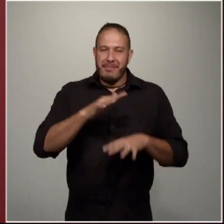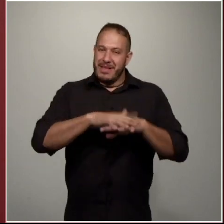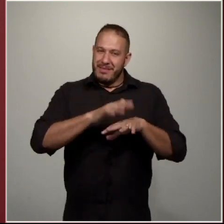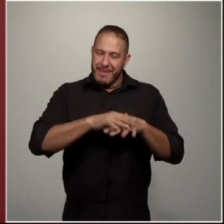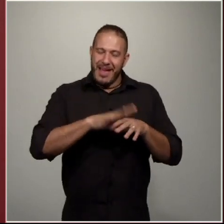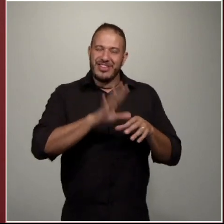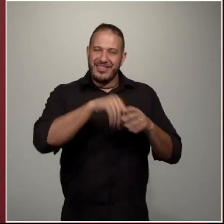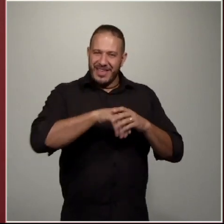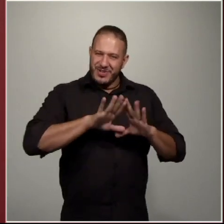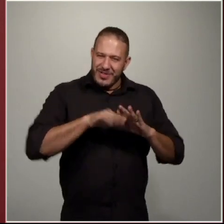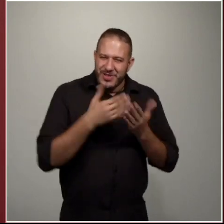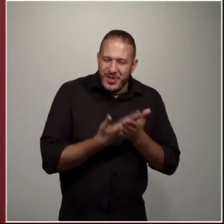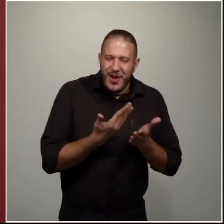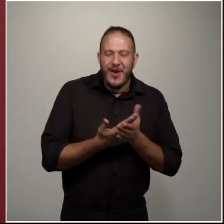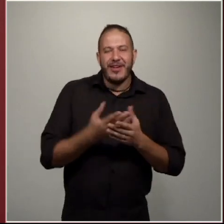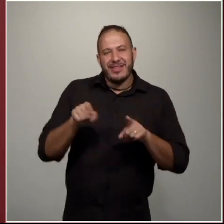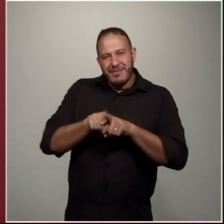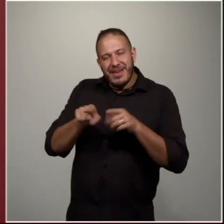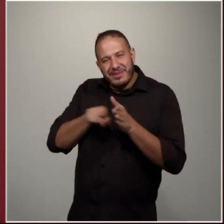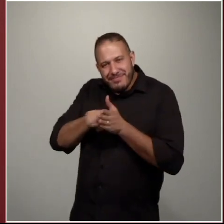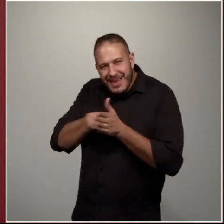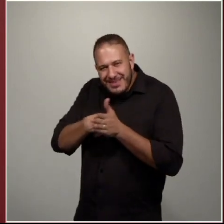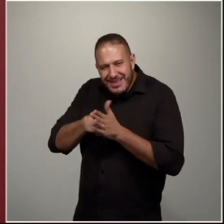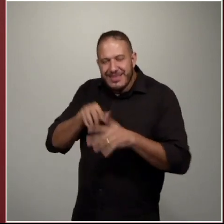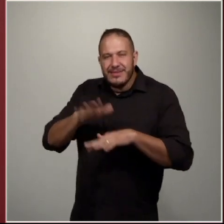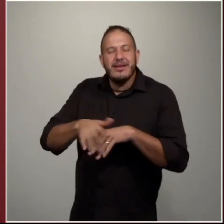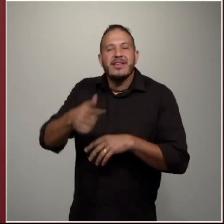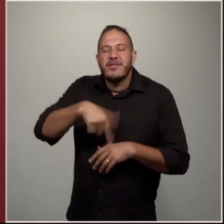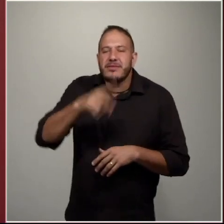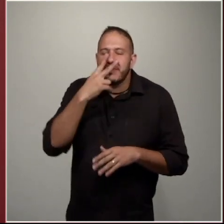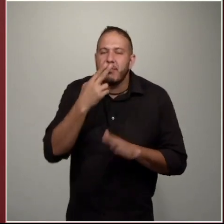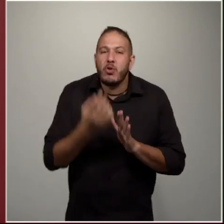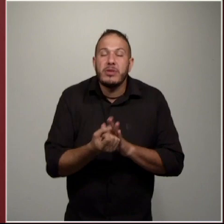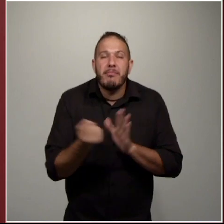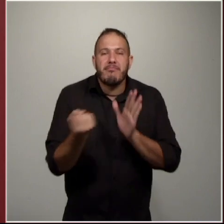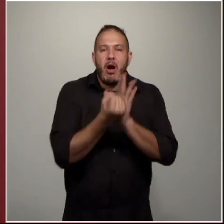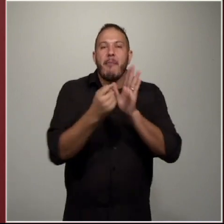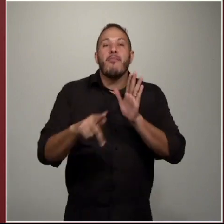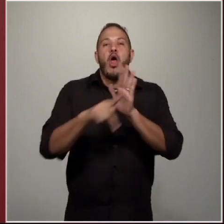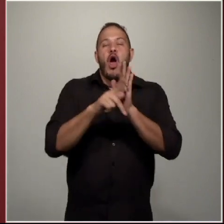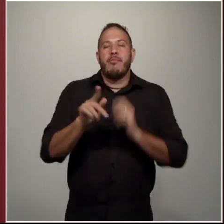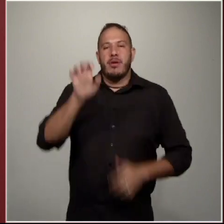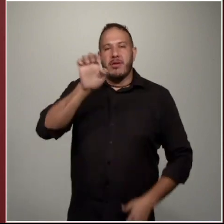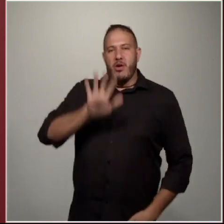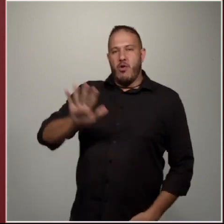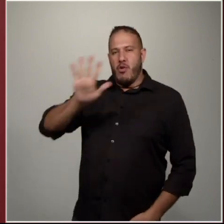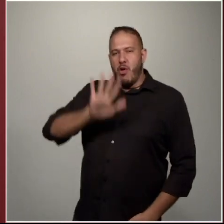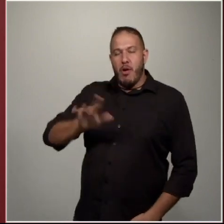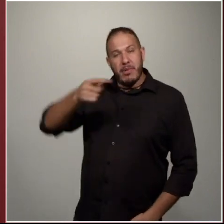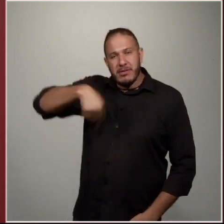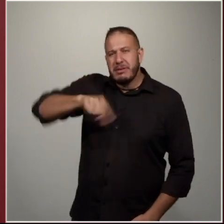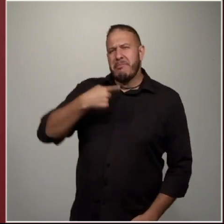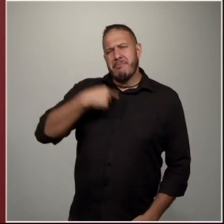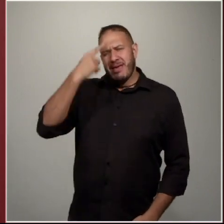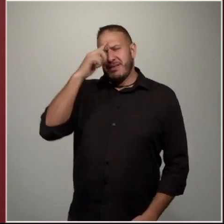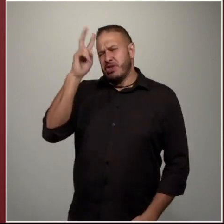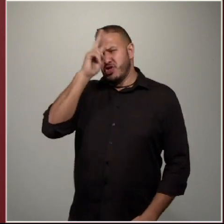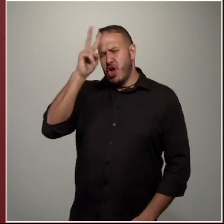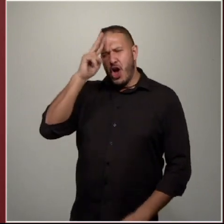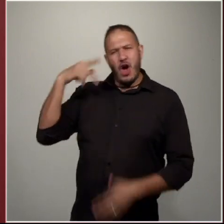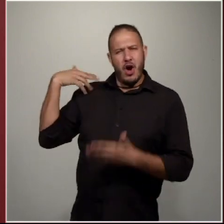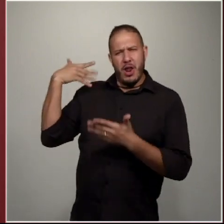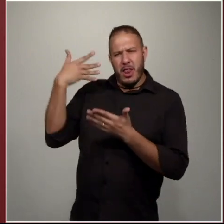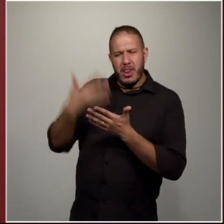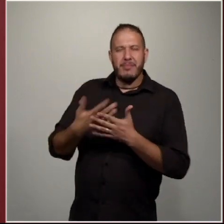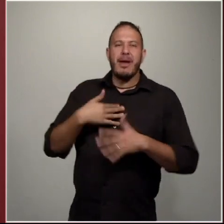pesquisa essa matemática que a gente vai colocar como de origem européia néné e pensa muitas vezes na história da matemática como aquela